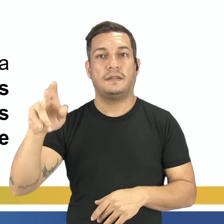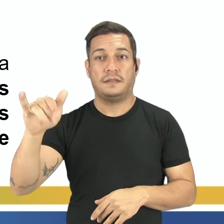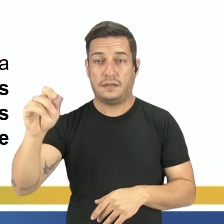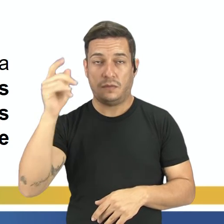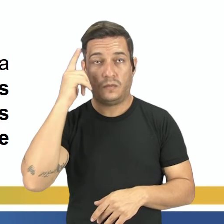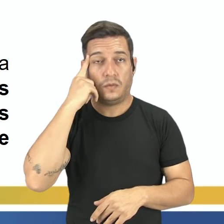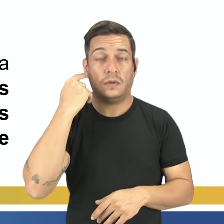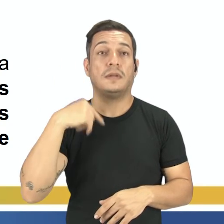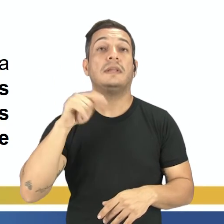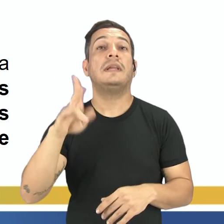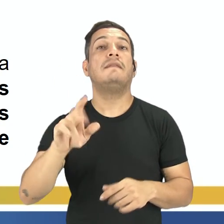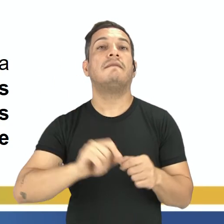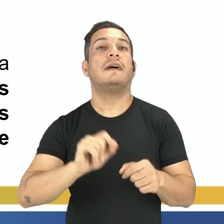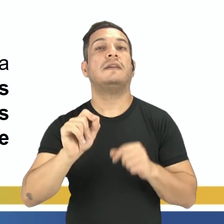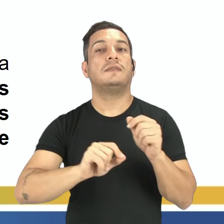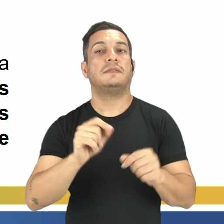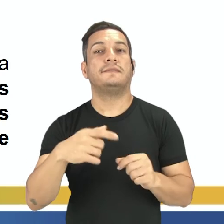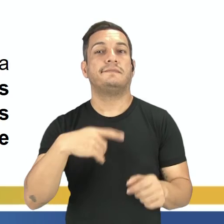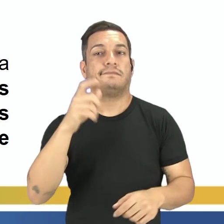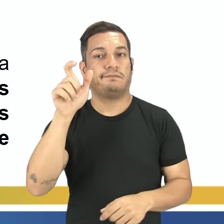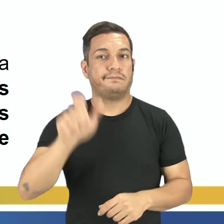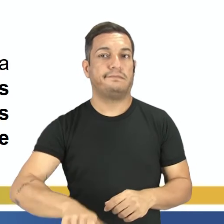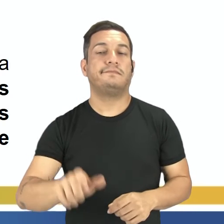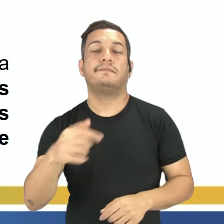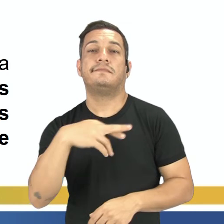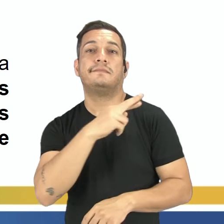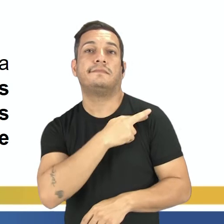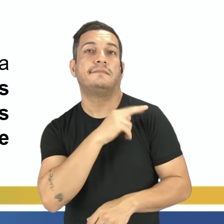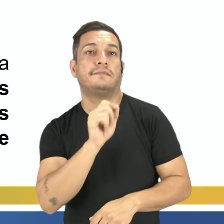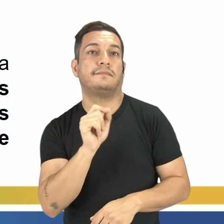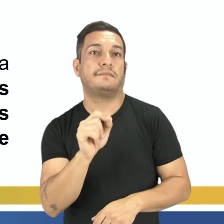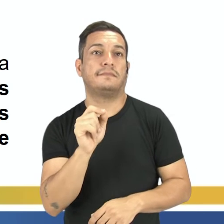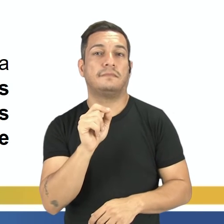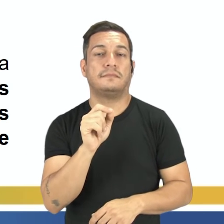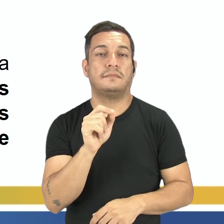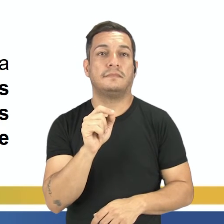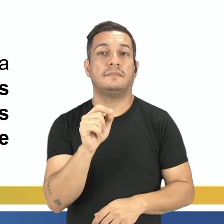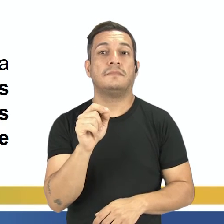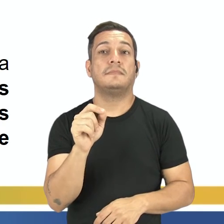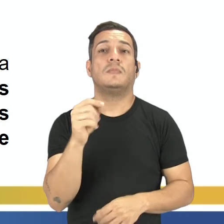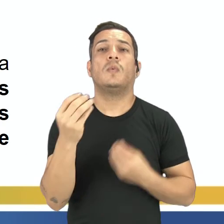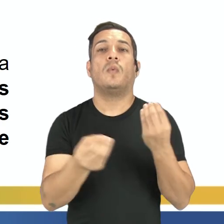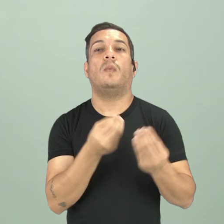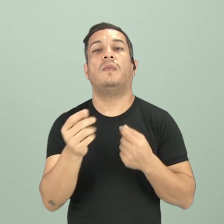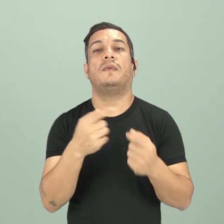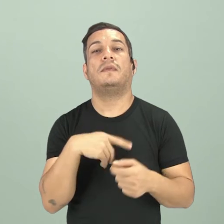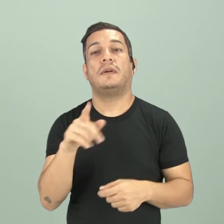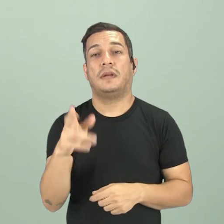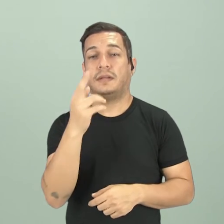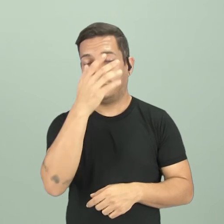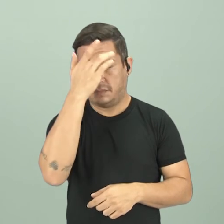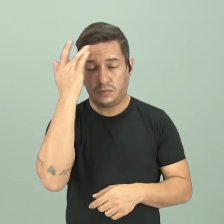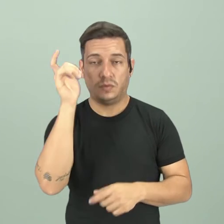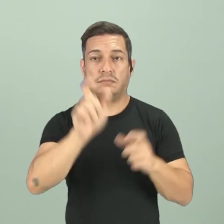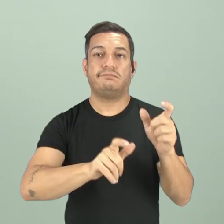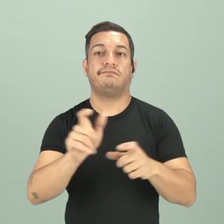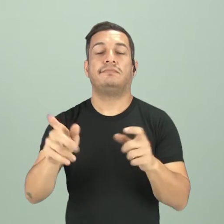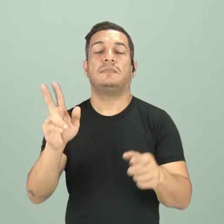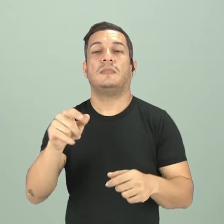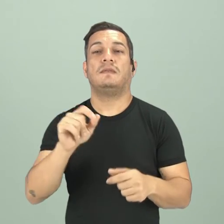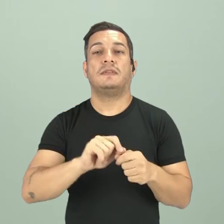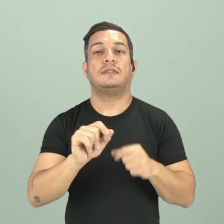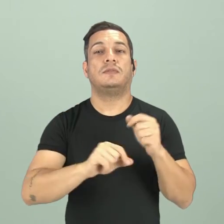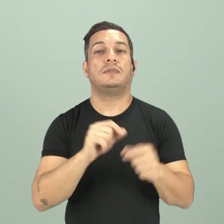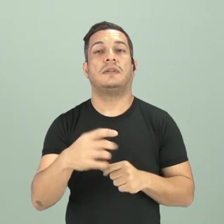gente? Quem vai executar? Quem são os responsáveis? Na verdade, quem são os responsáveis não, né? De que forma esses responsáveis irão tornar